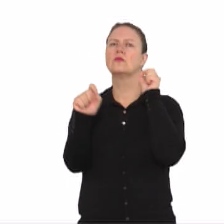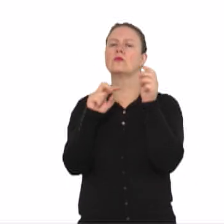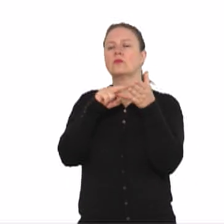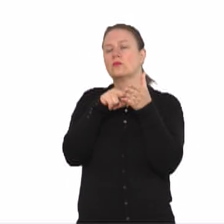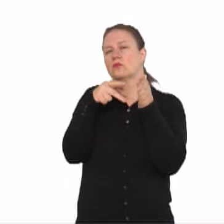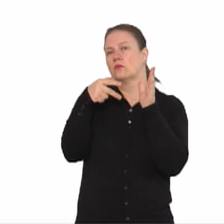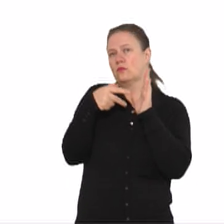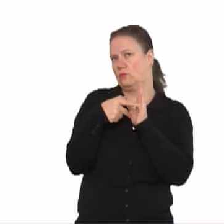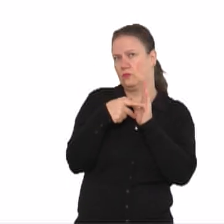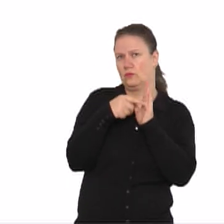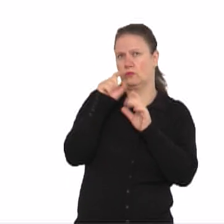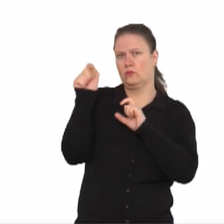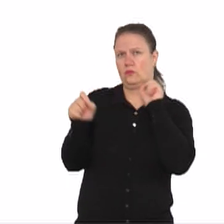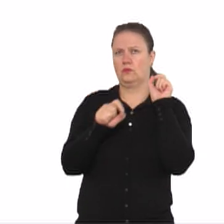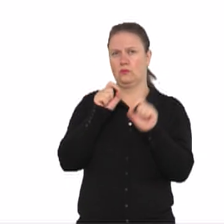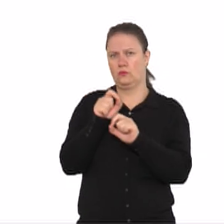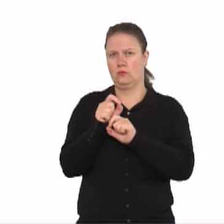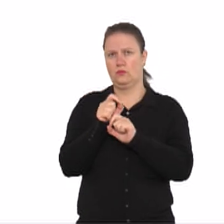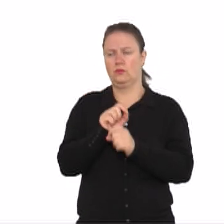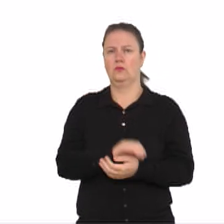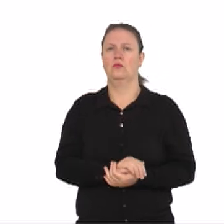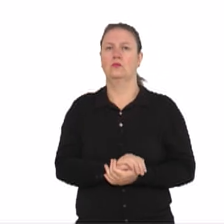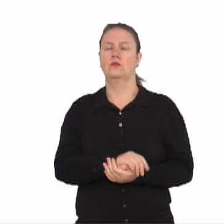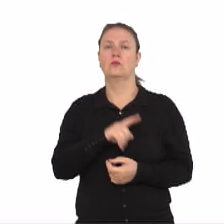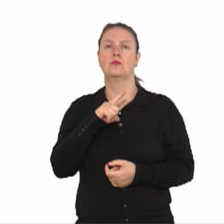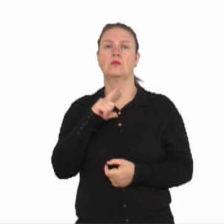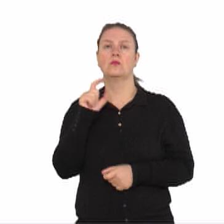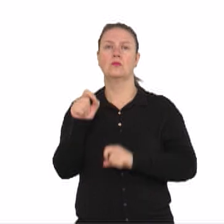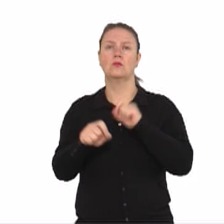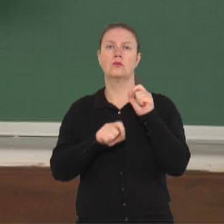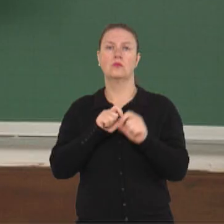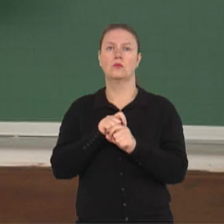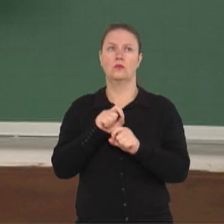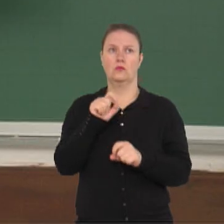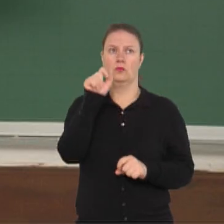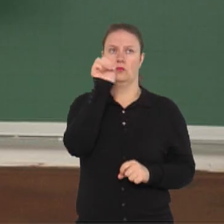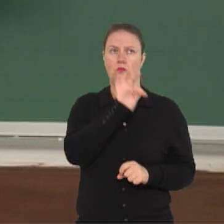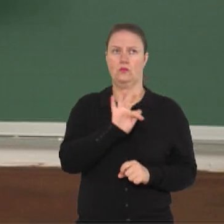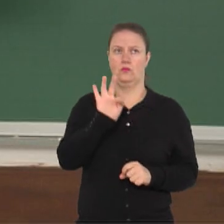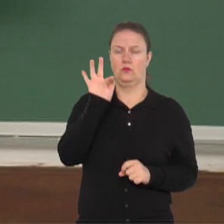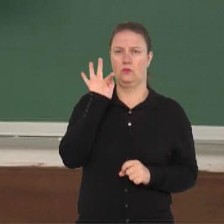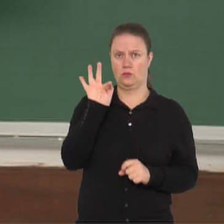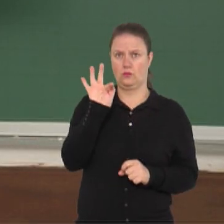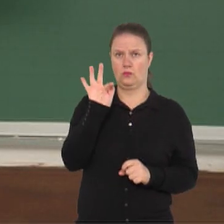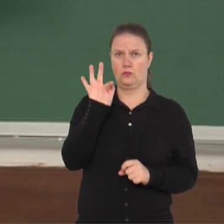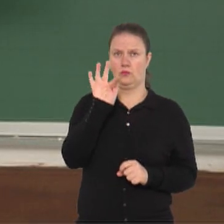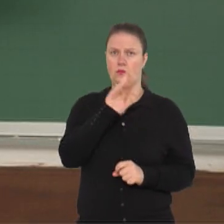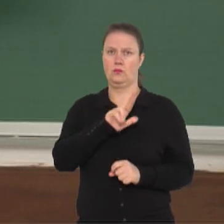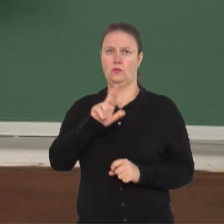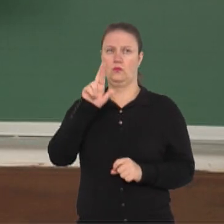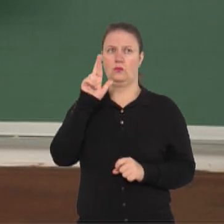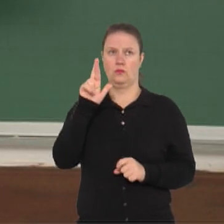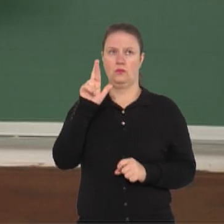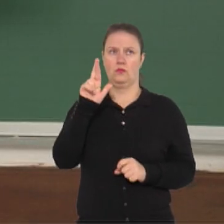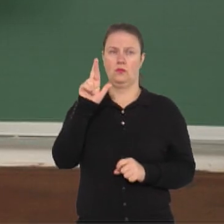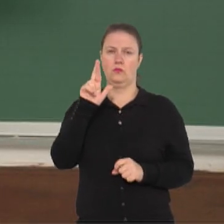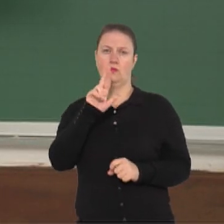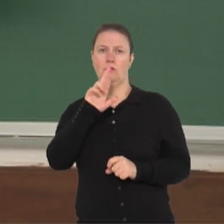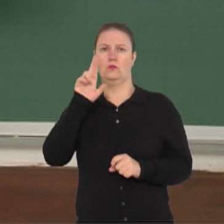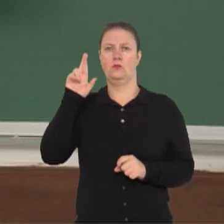Definição de função quadrática. É uma função f de reais em